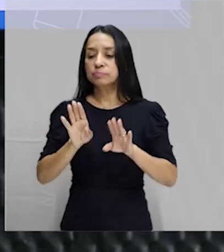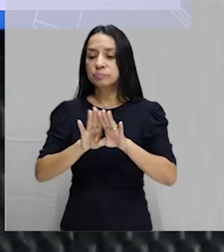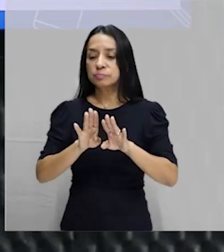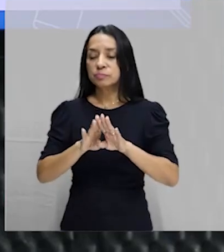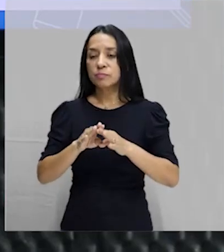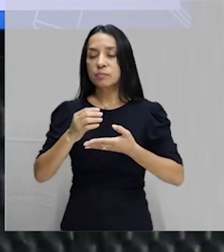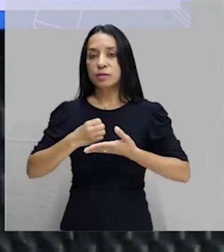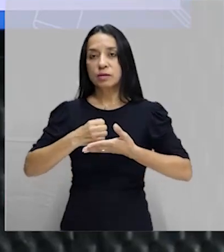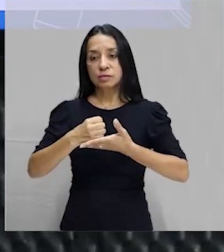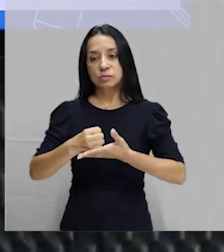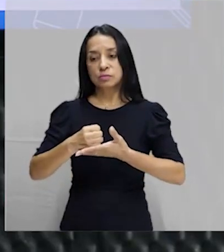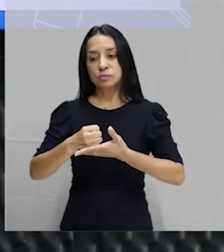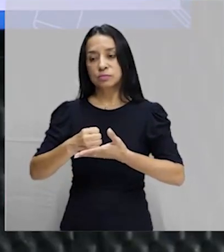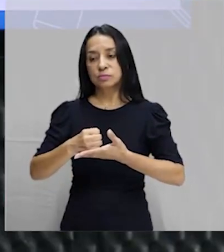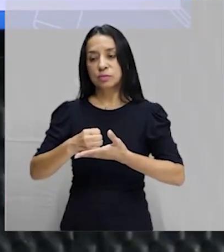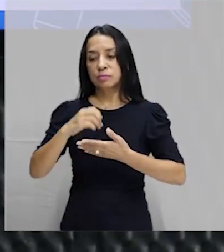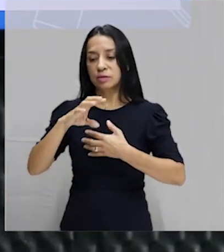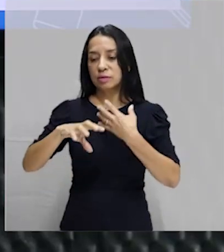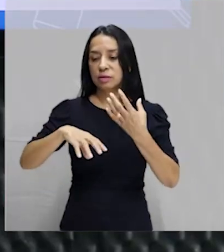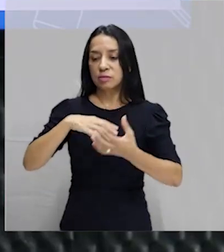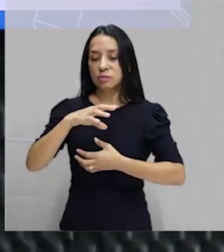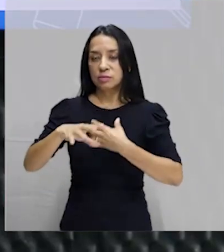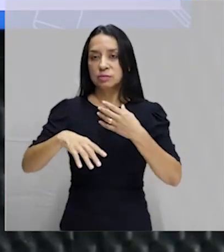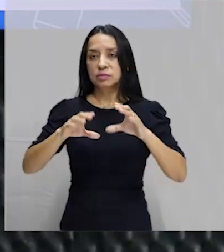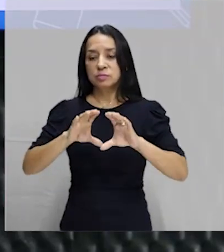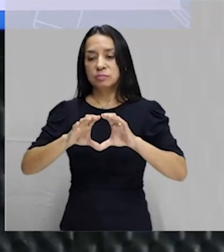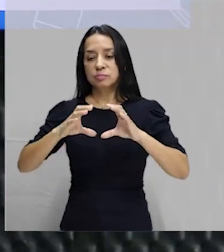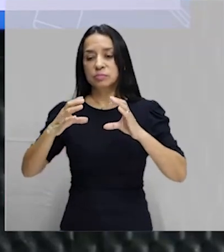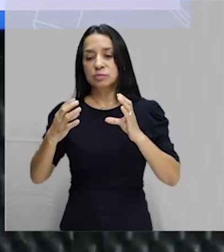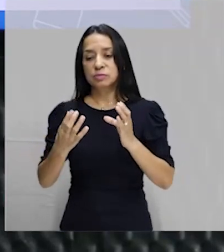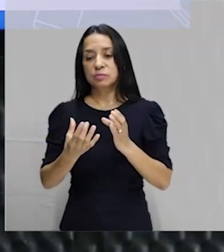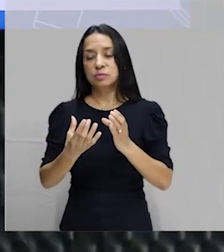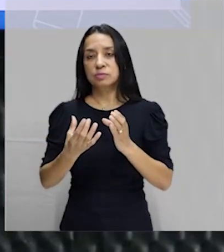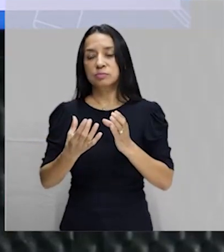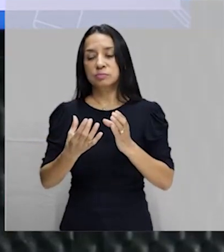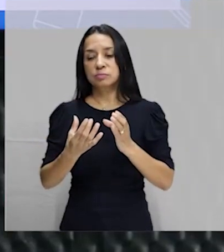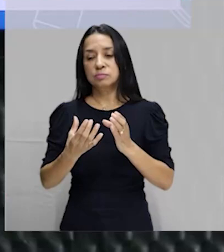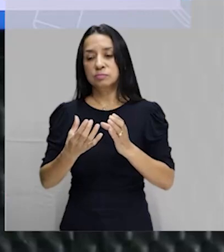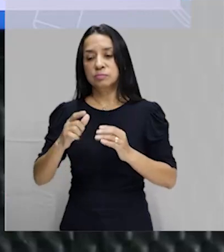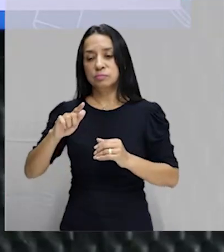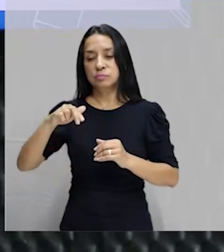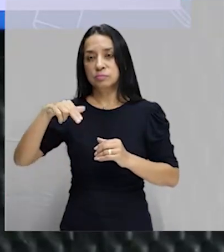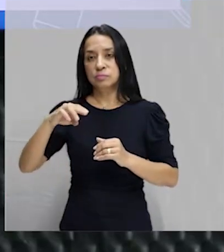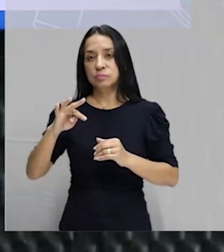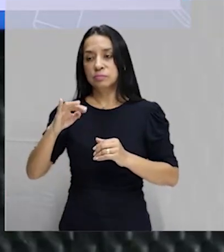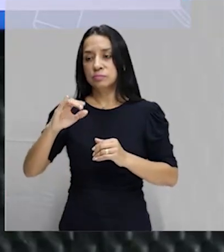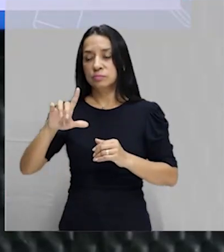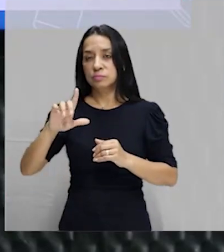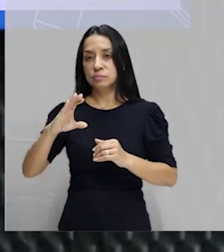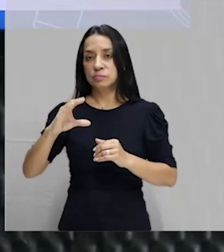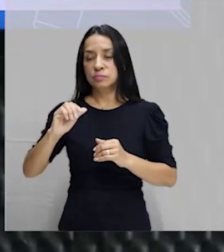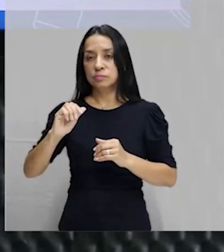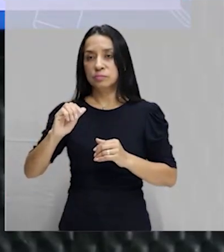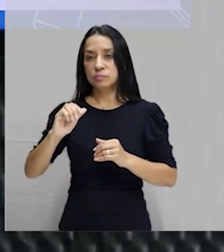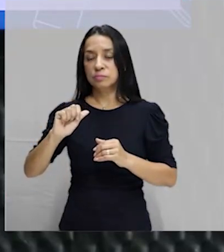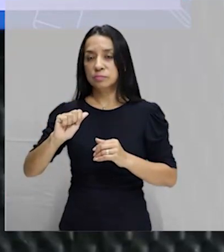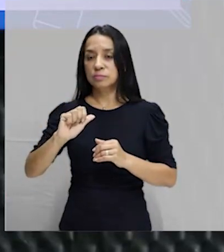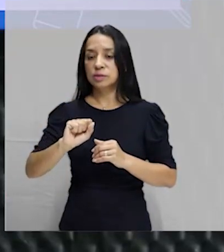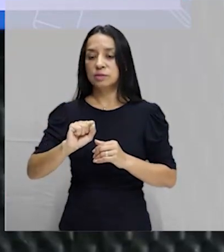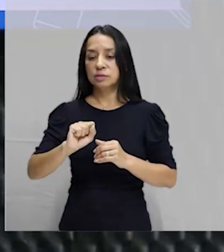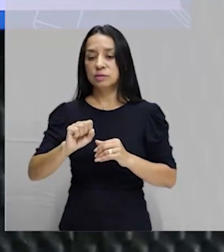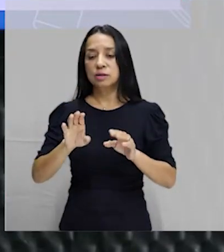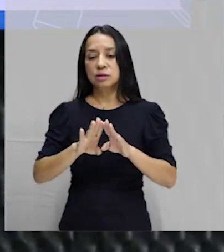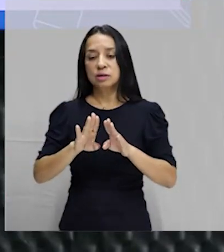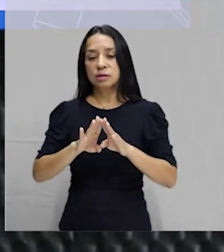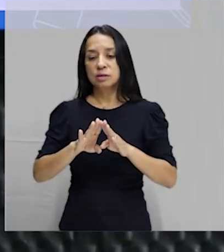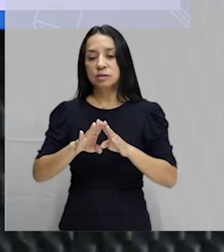também contribuir para a desorganização dessas comunidades gentílicas e até mesmo a passagem do mito para